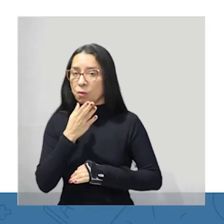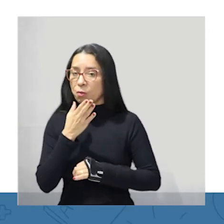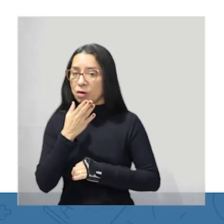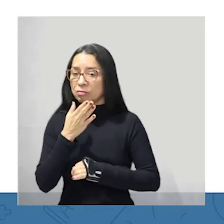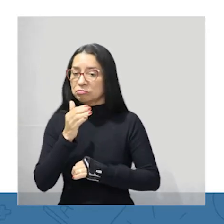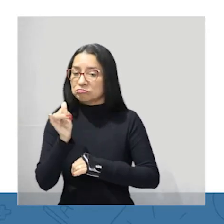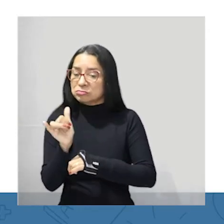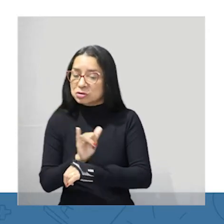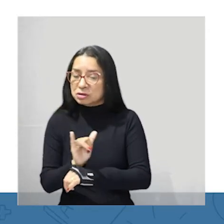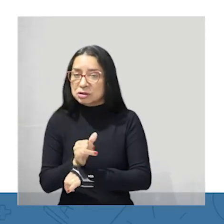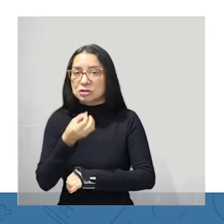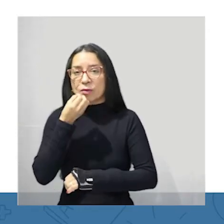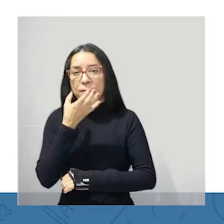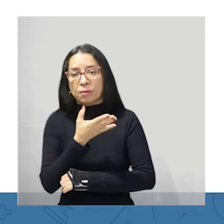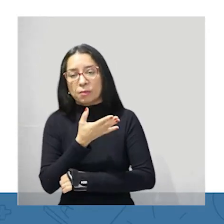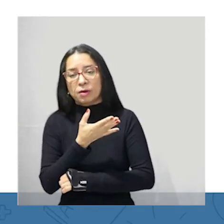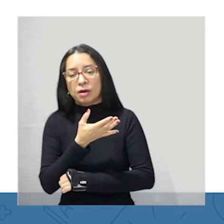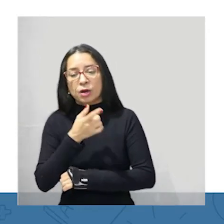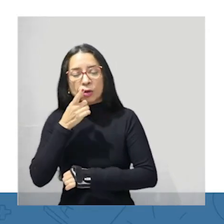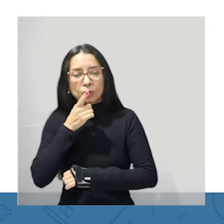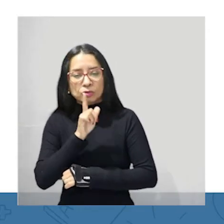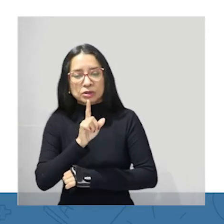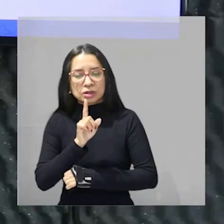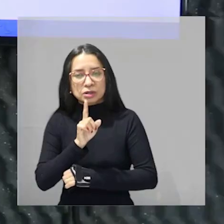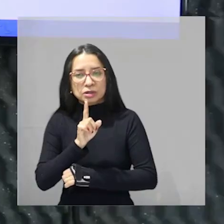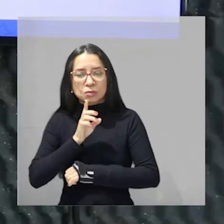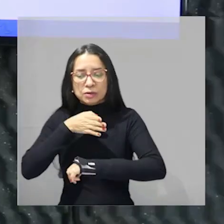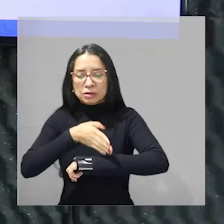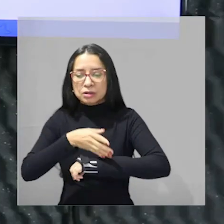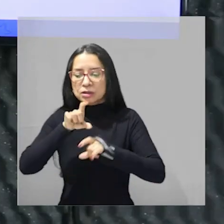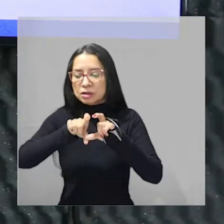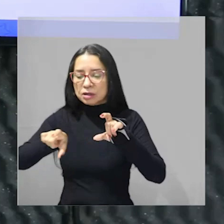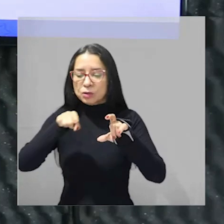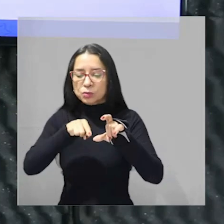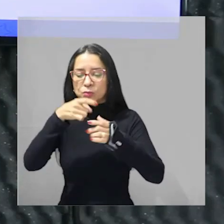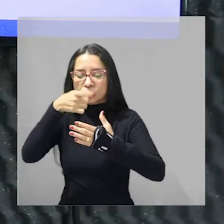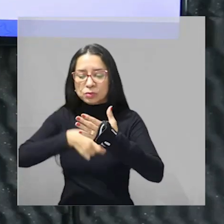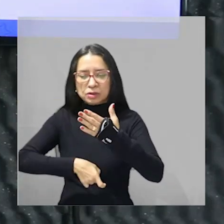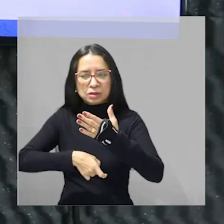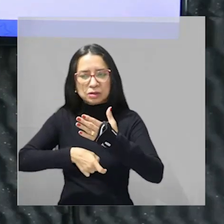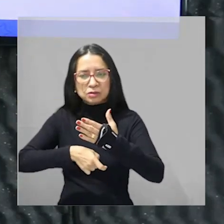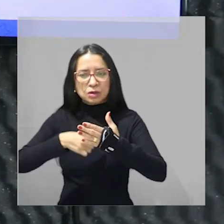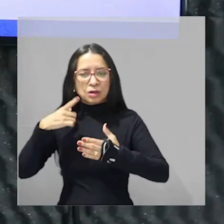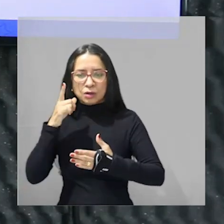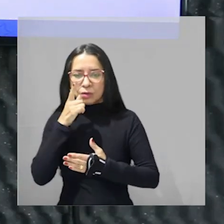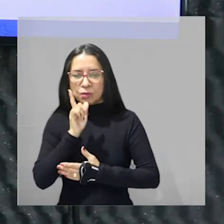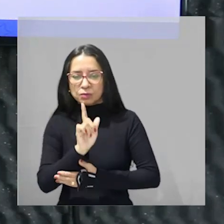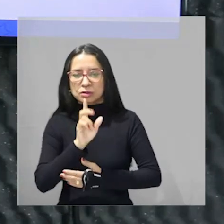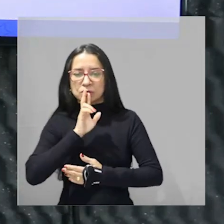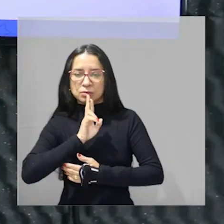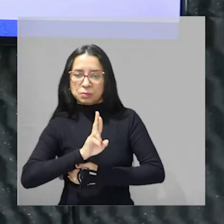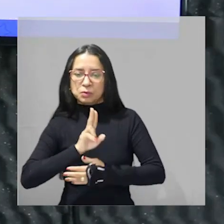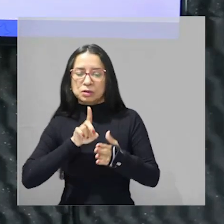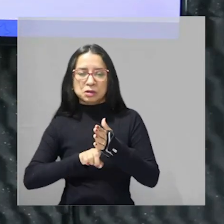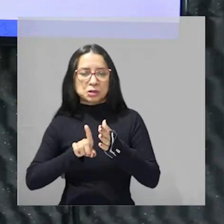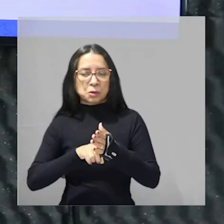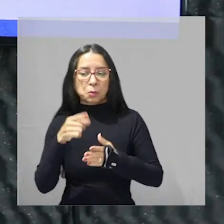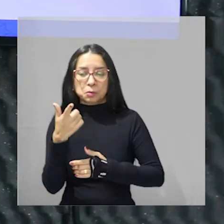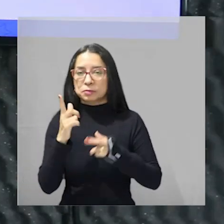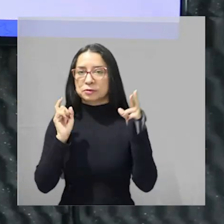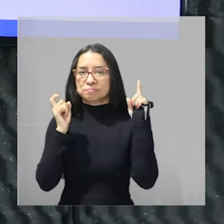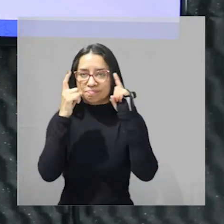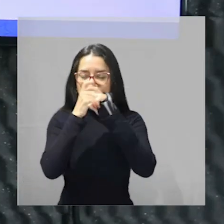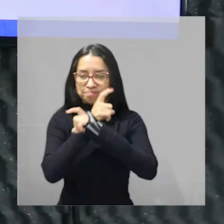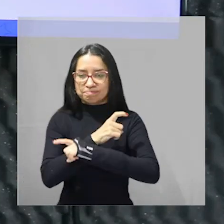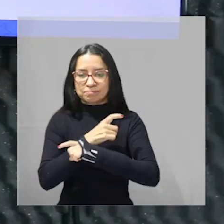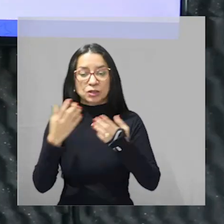A gente conseguiu ir para o texto direto e responder essa questão sem maiores dificuldades. Bora responder outra questão? Para tu perceber como é